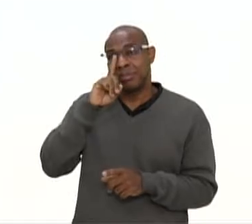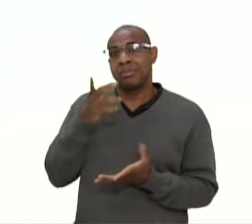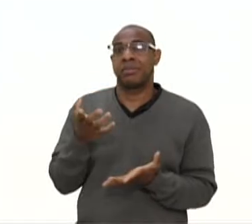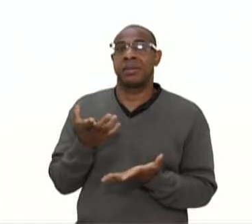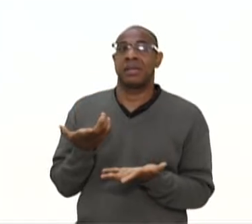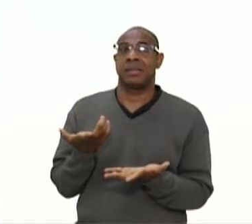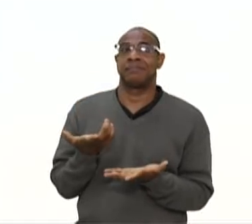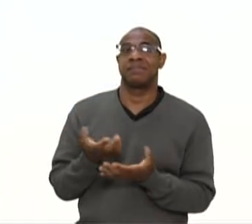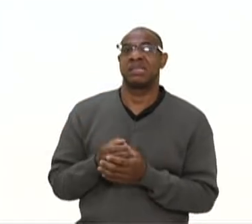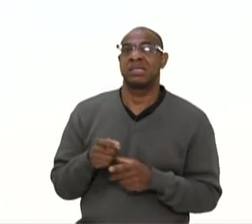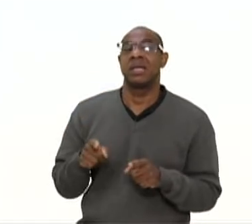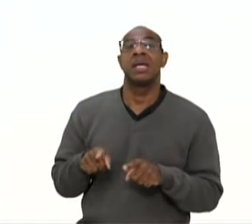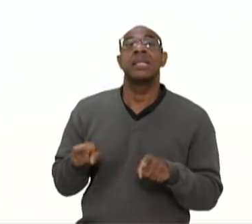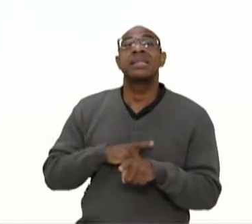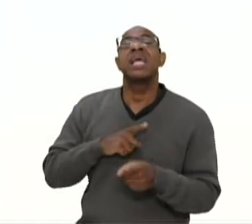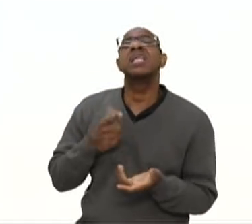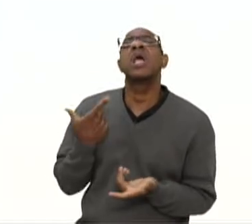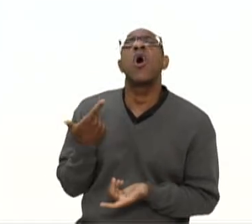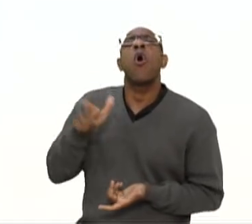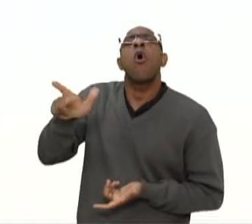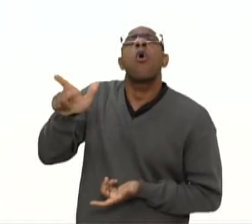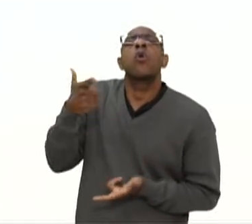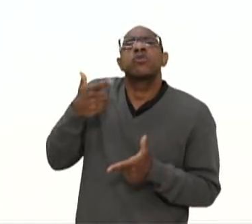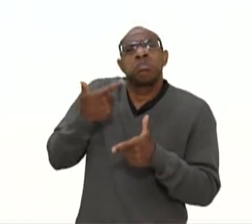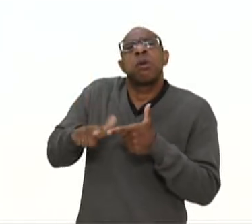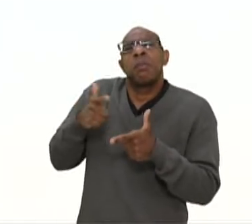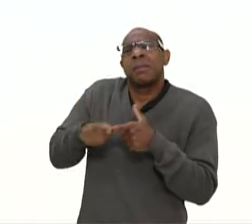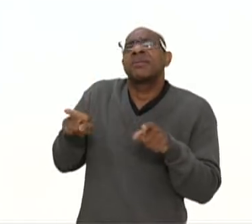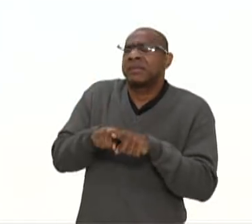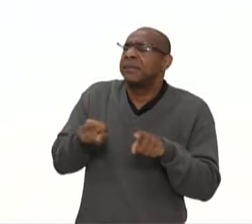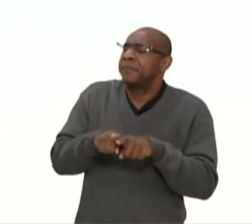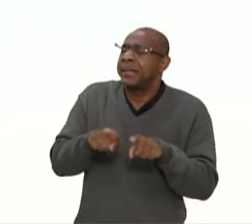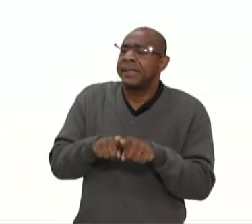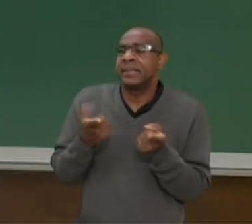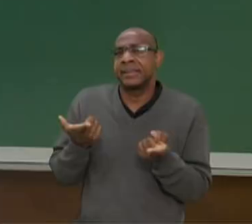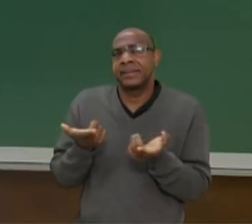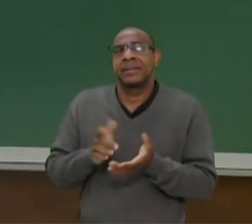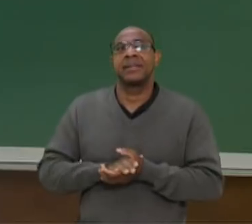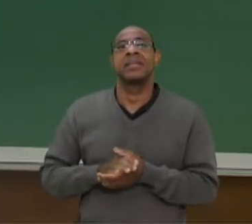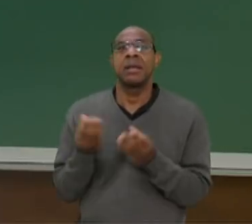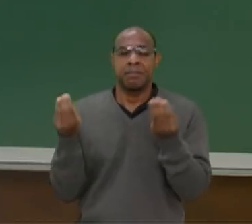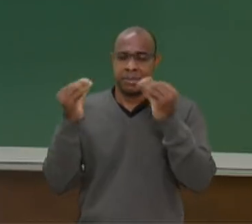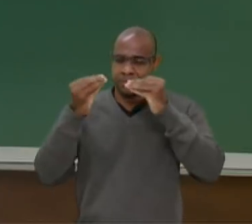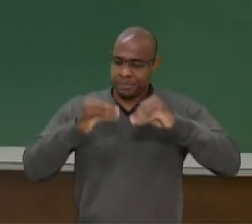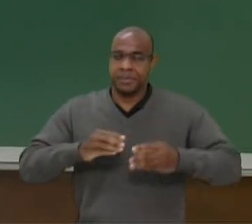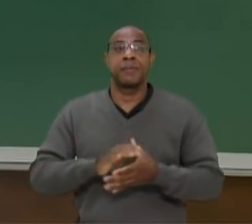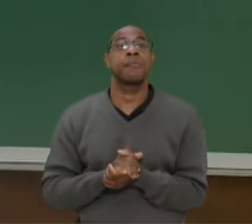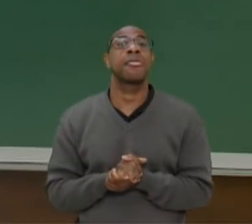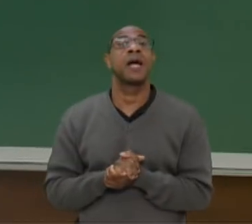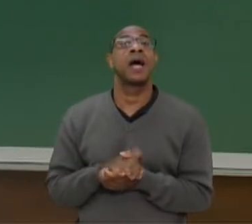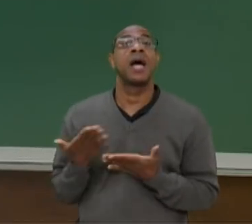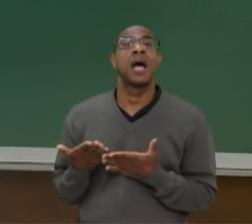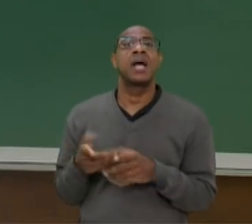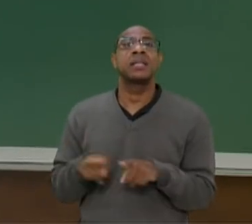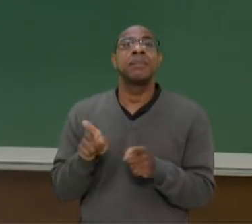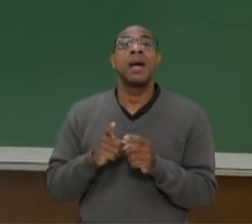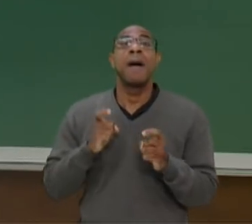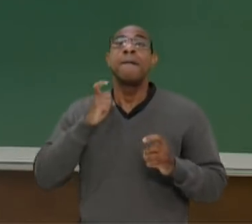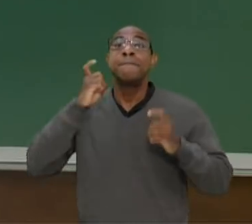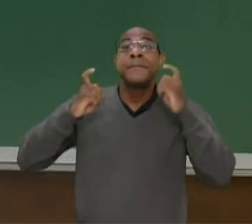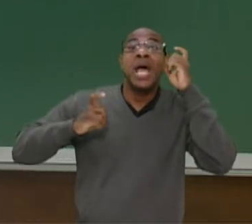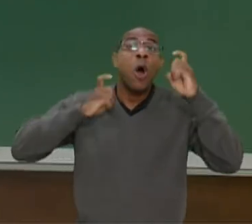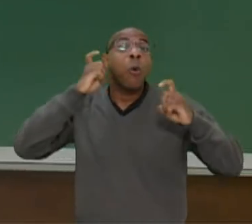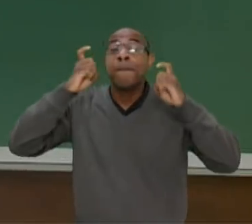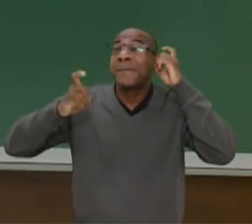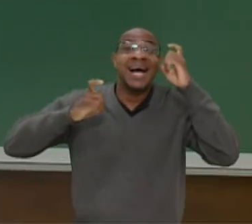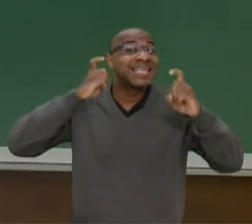Mas temos outros sintomas secundários, além desse que você colocou aí. Preocupação excessiva com